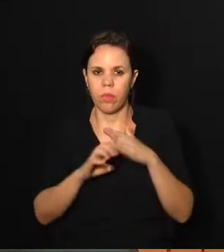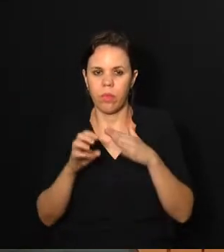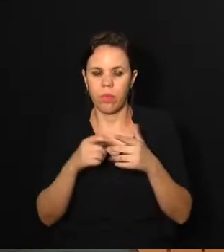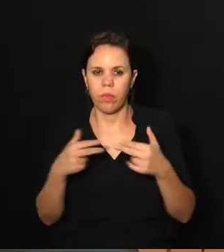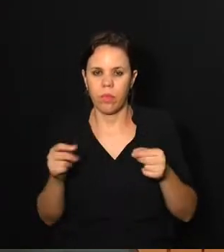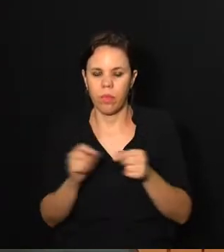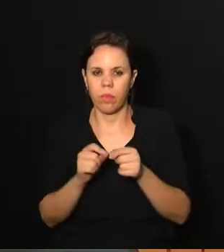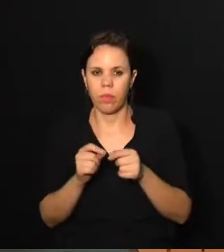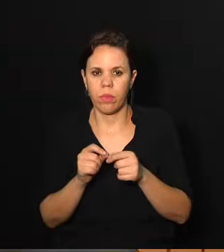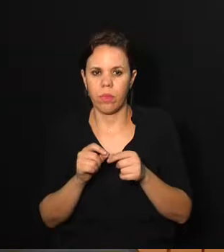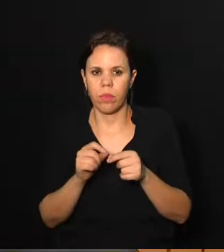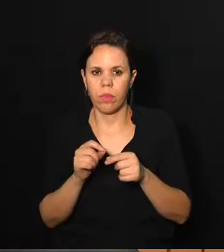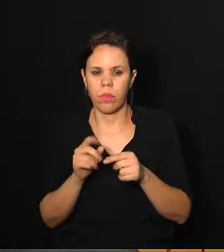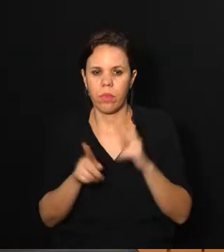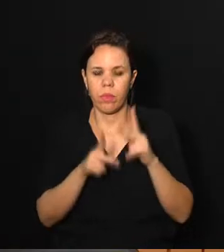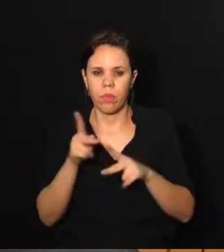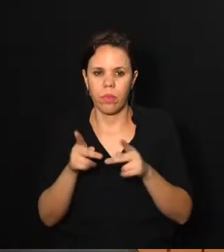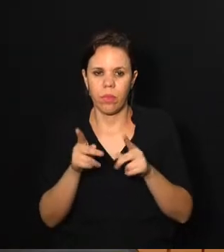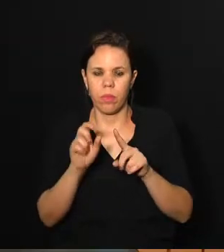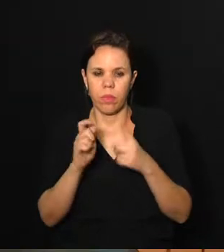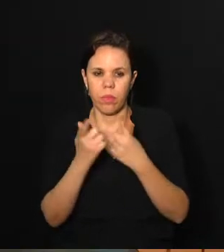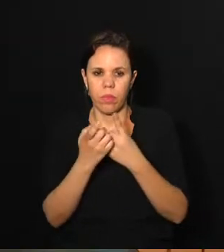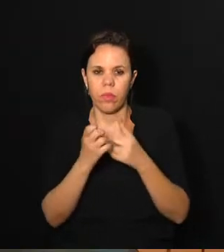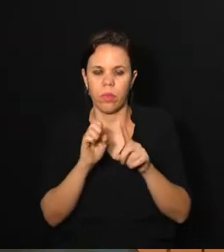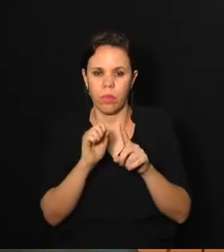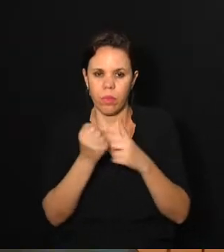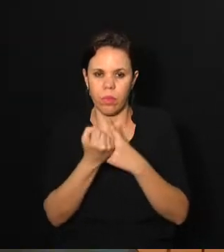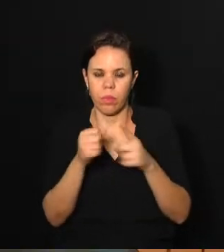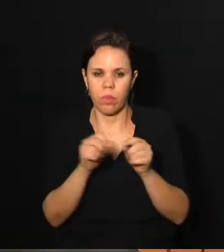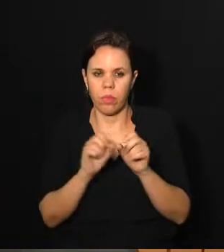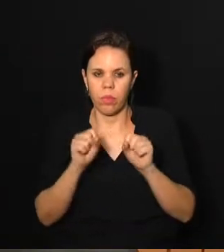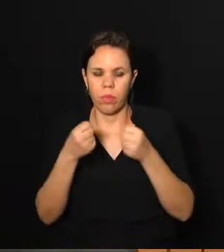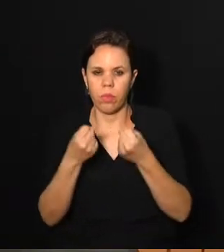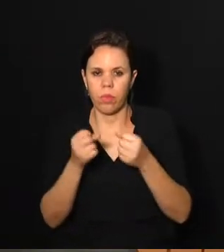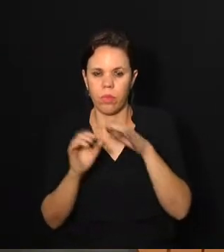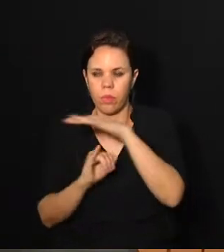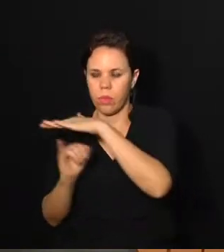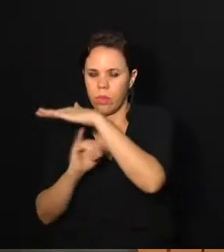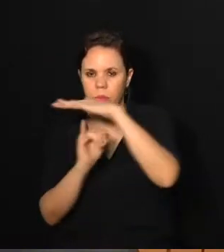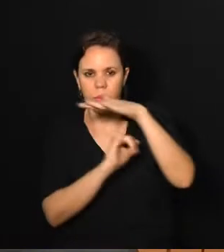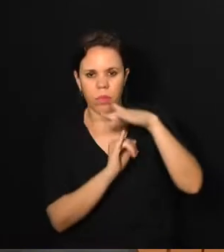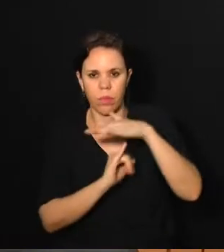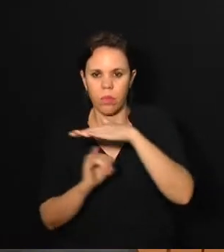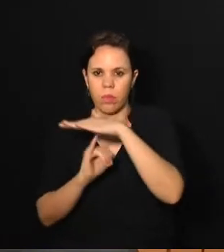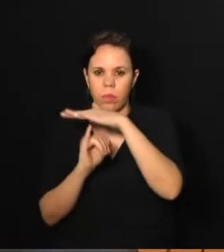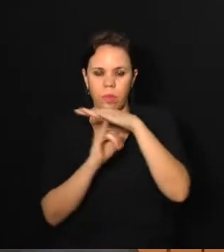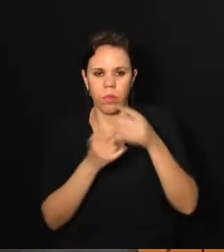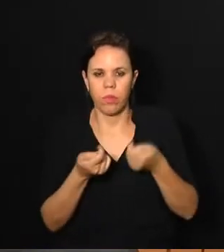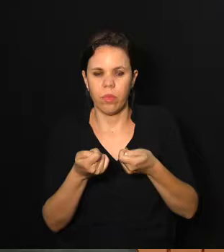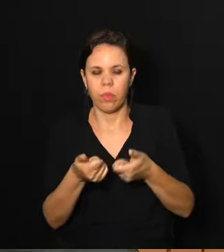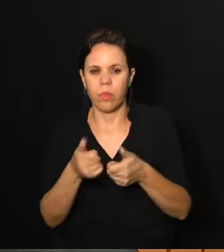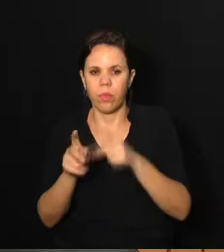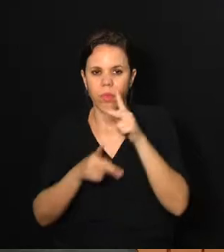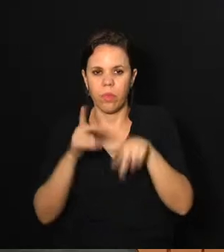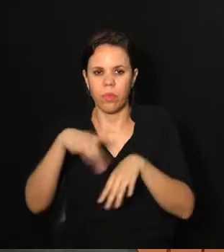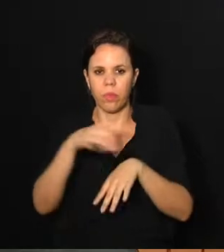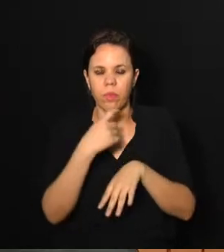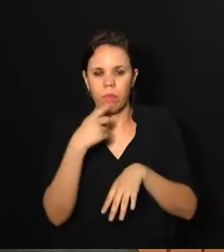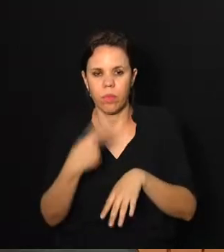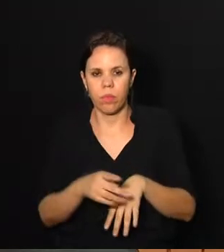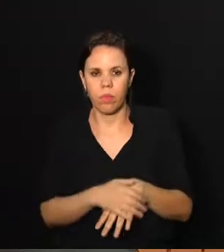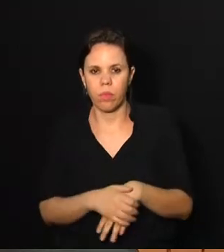sociedade civil, aproveitando aqui para fazer a defesa também das entidades que oferecem para a população de